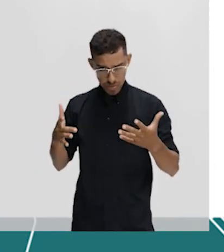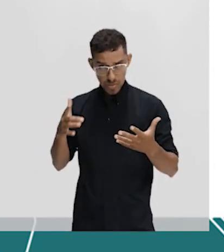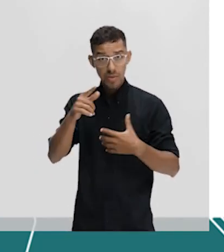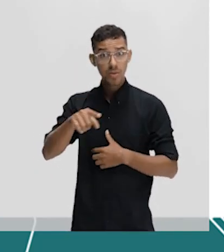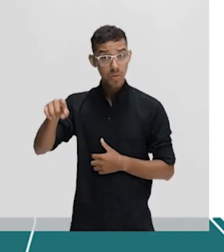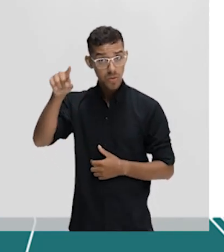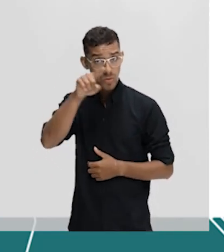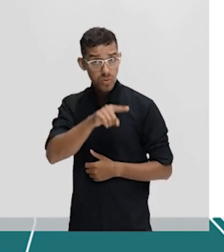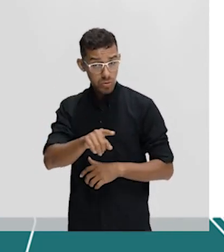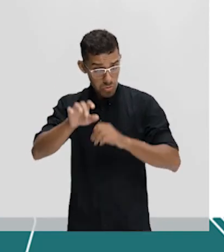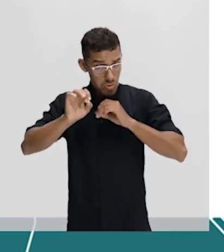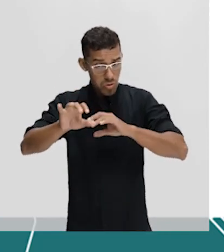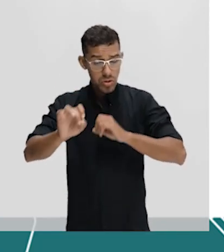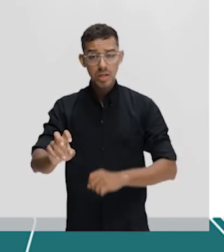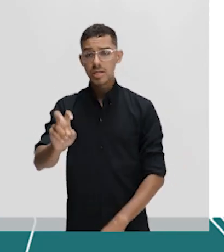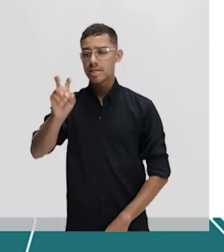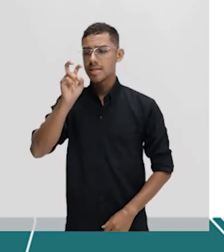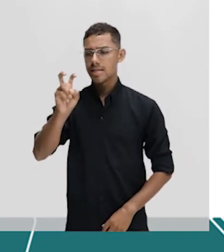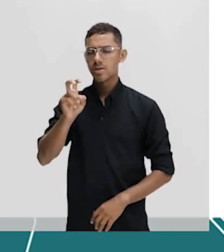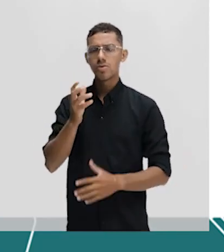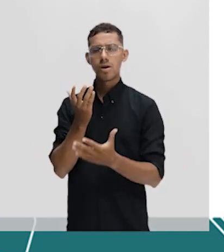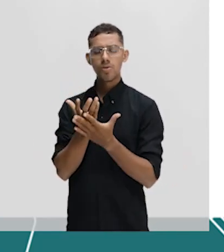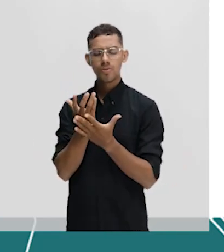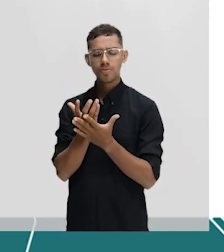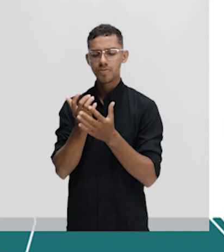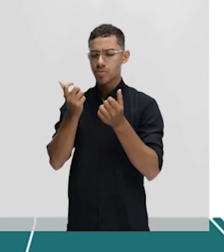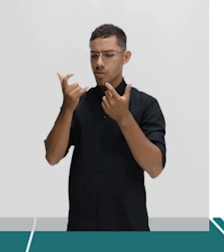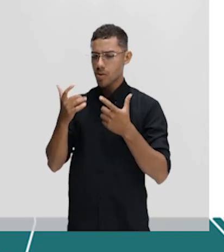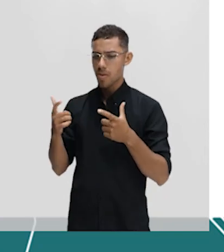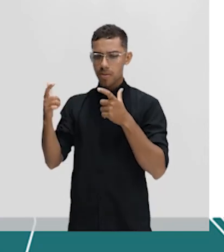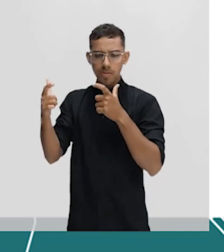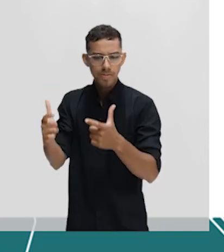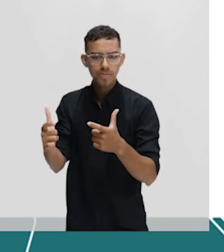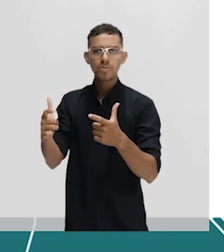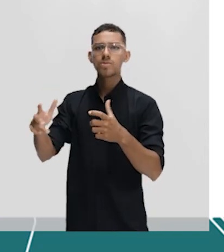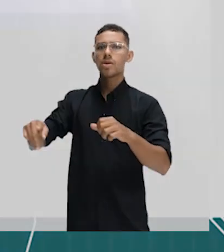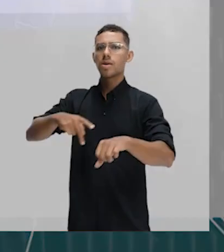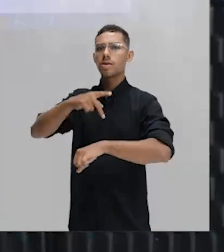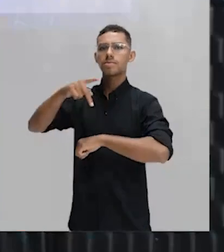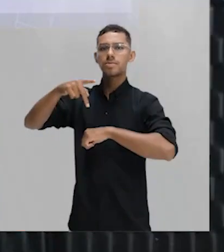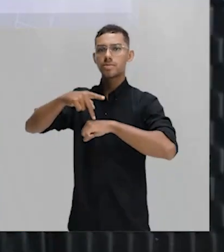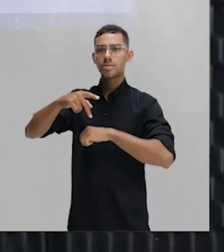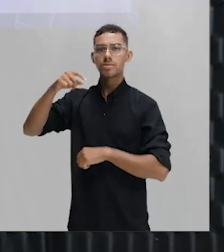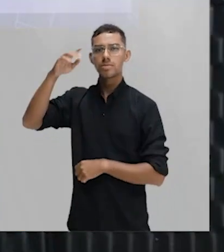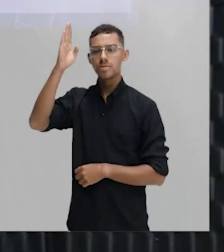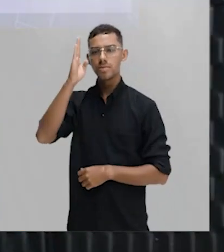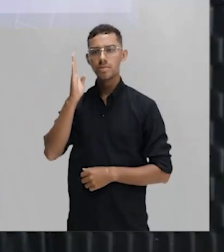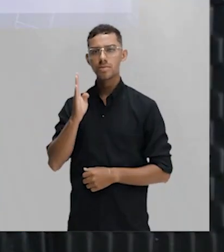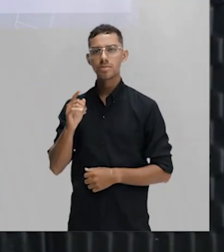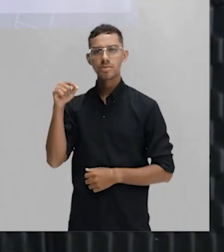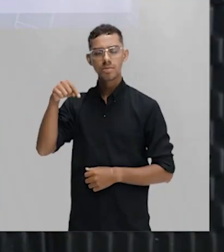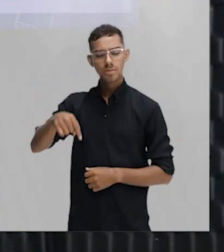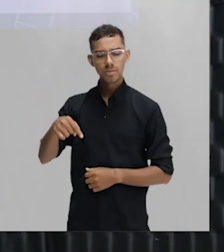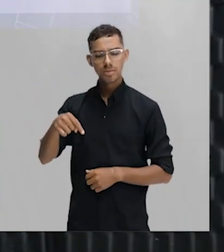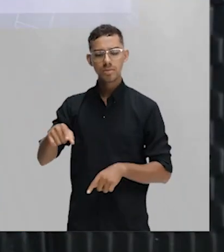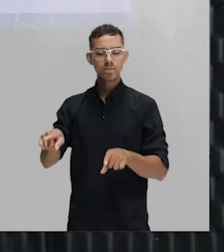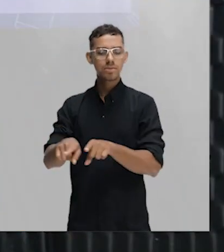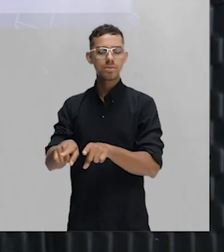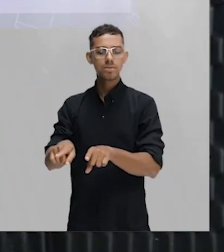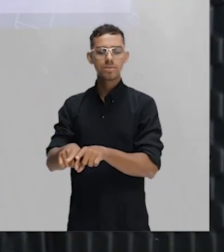sendo o mais sincero possível, sobre espaços culturais que vocês devem conhecer, inclusive aqui na nossa cidade, em São